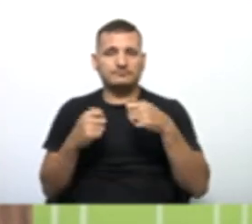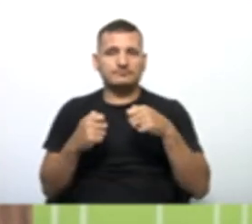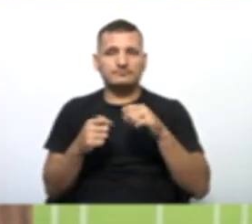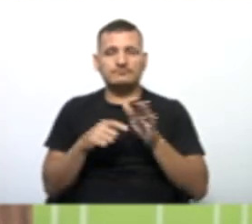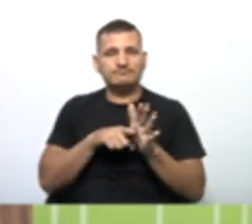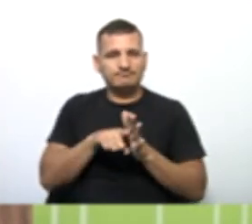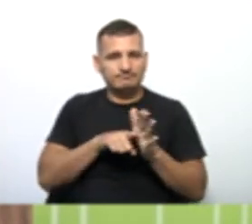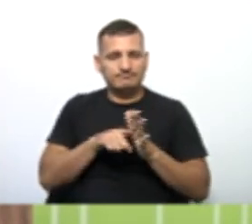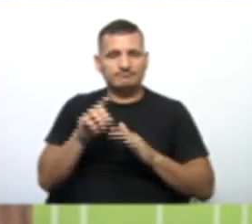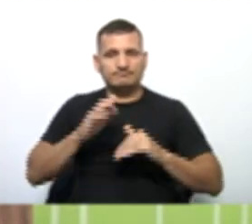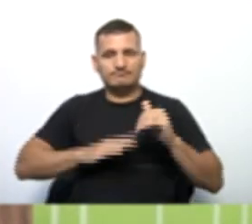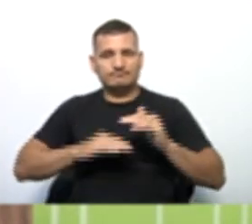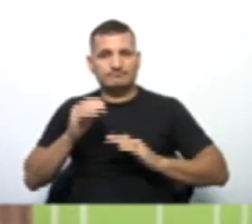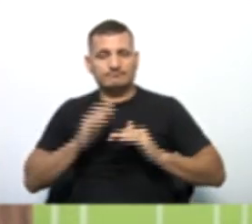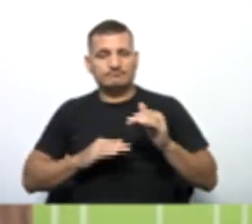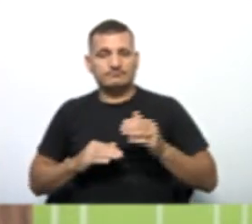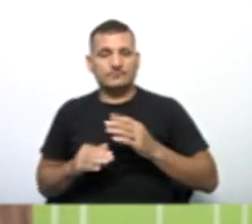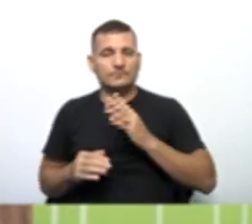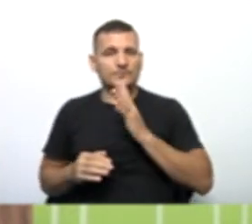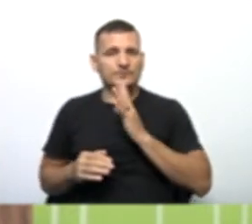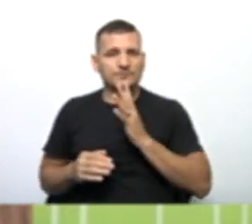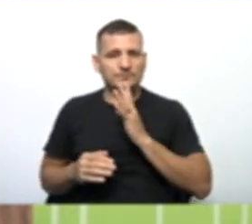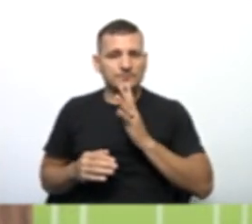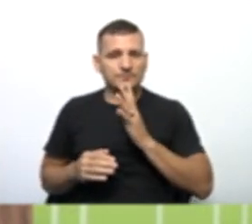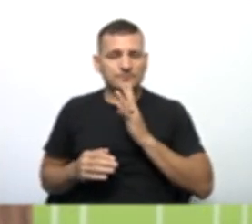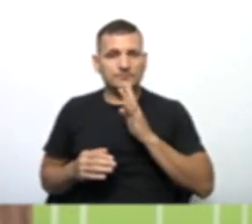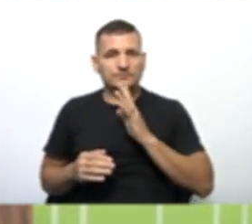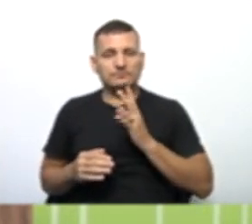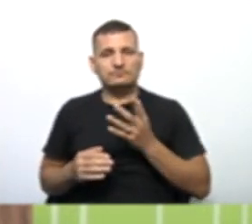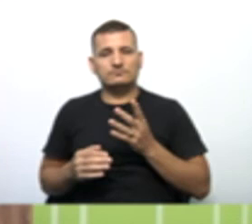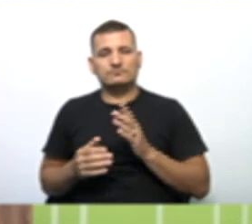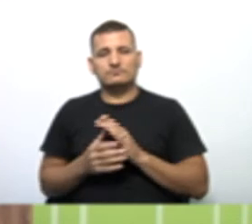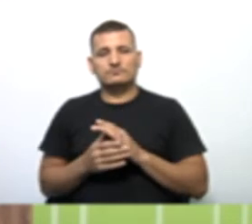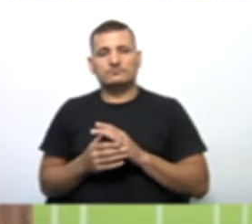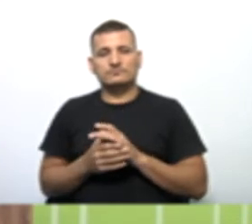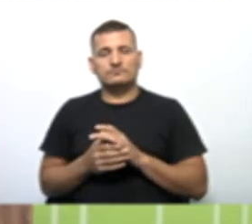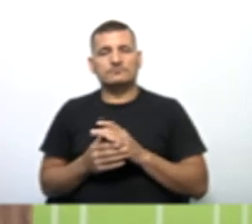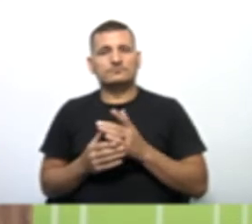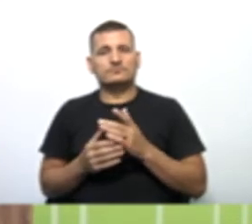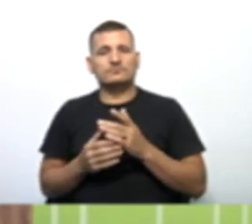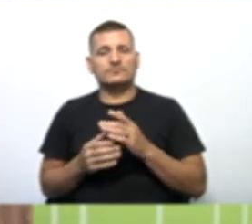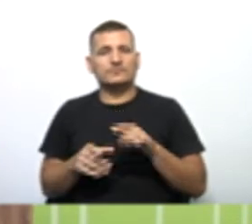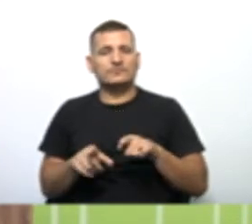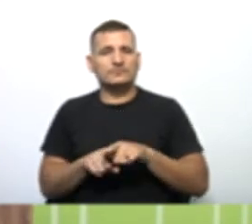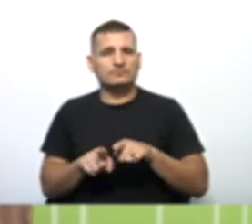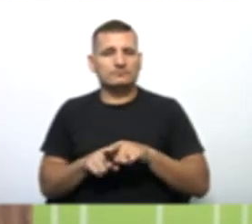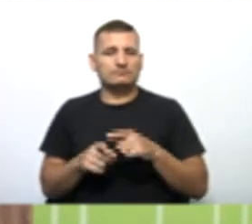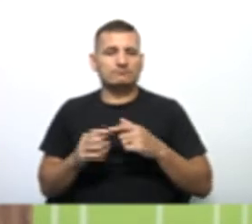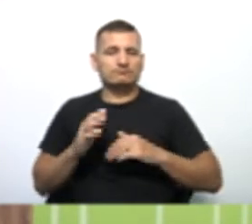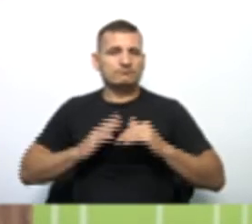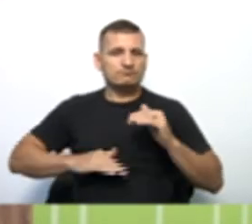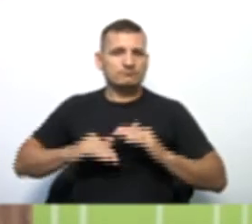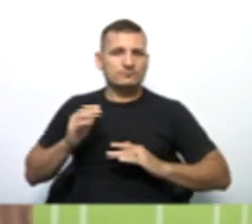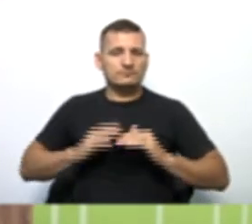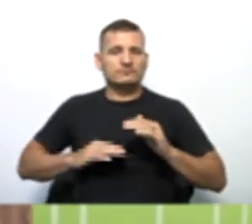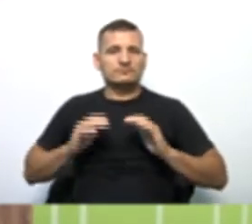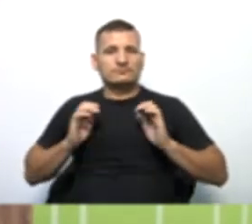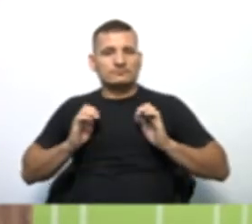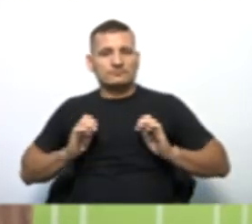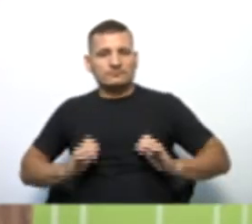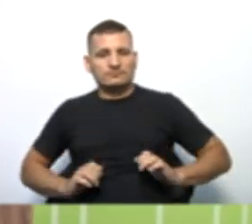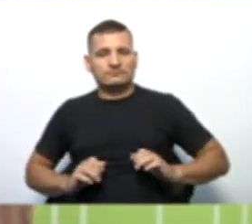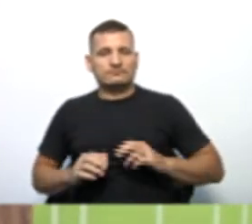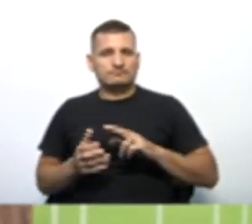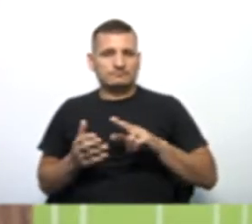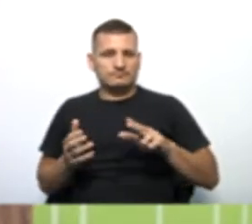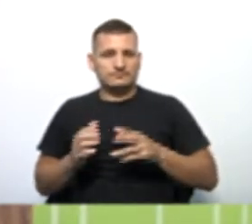ou auditora, ter conhecimento técnico, mas também ter, por exemplo, independência profissional, ética e tudo mais.